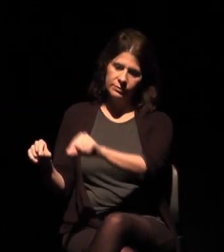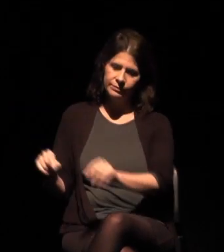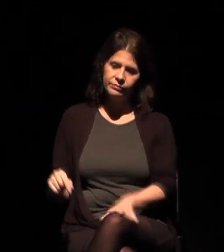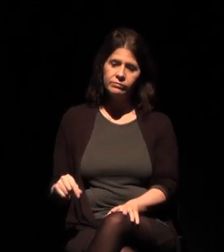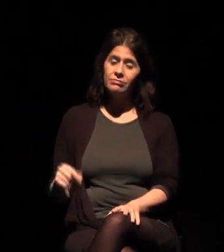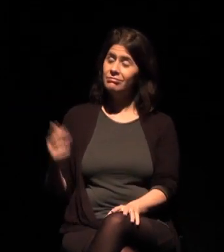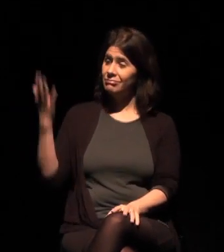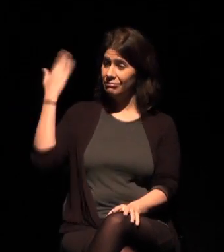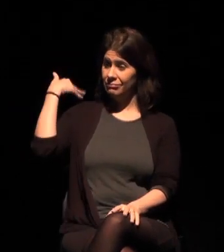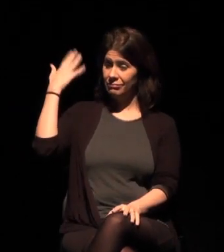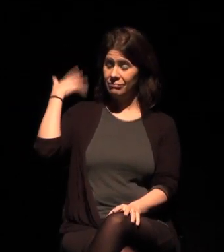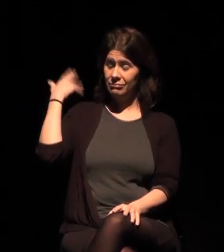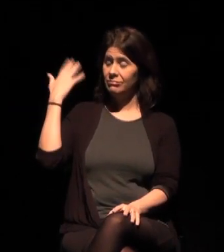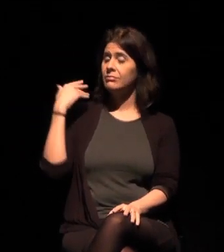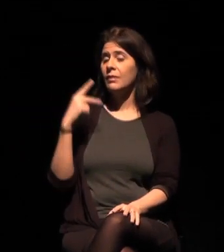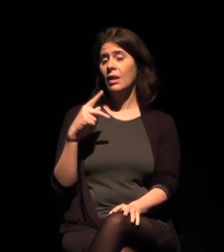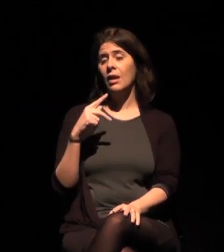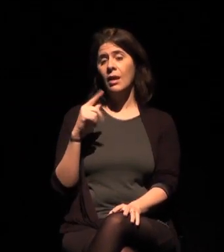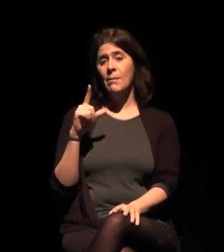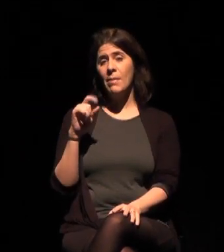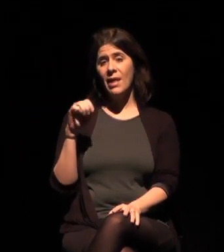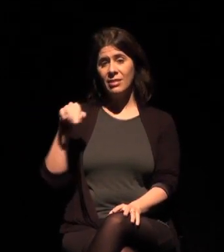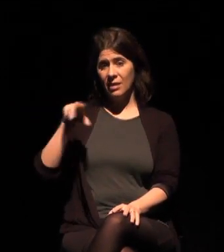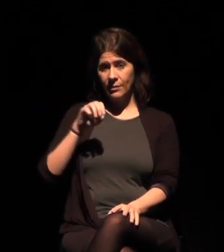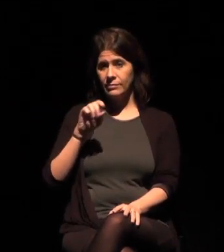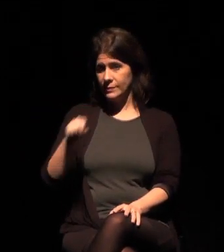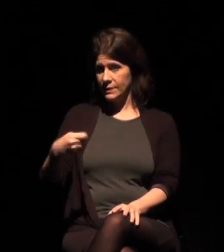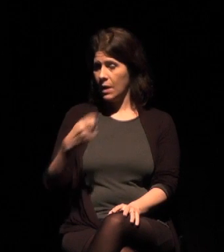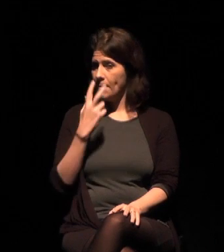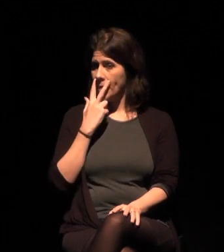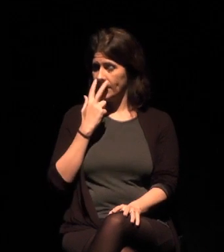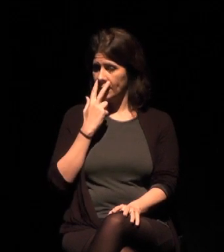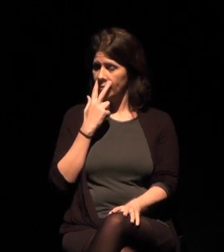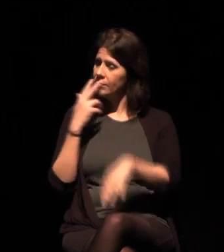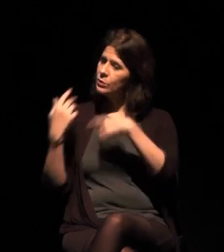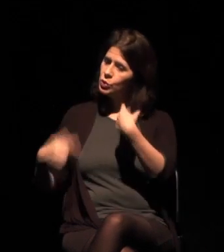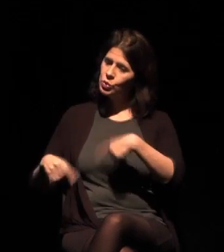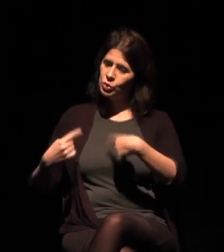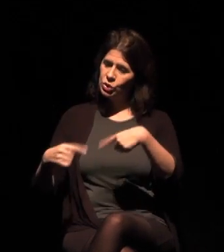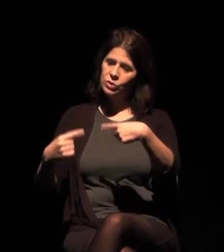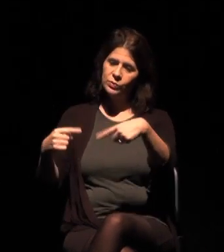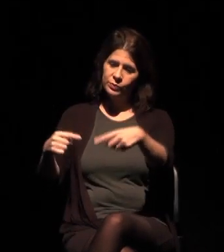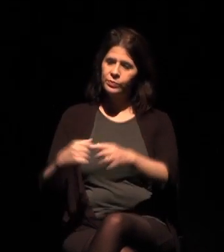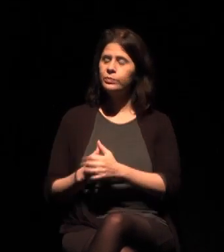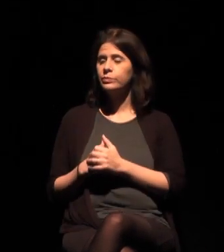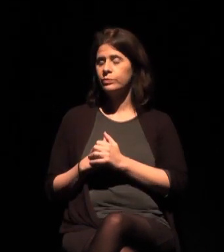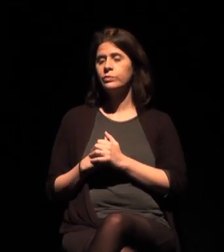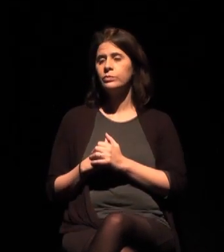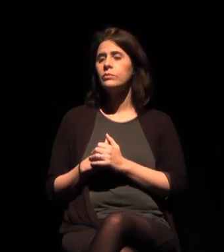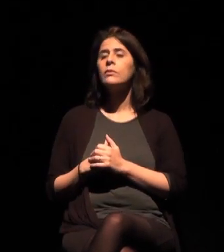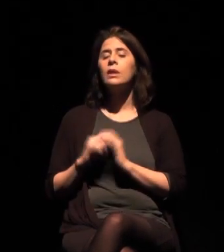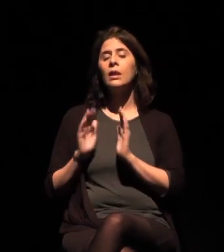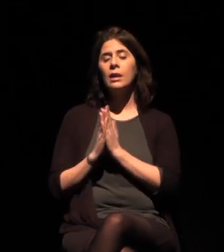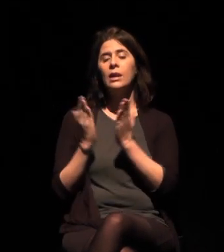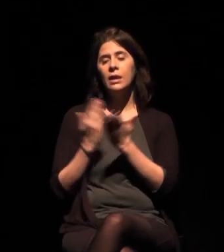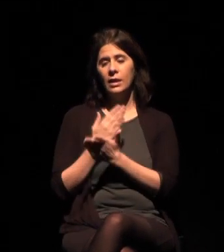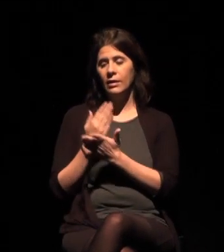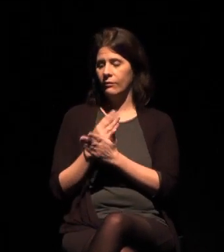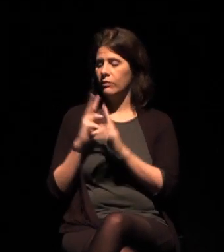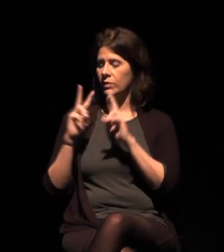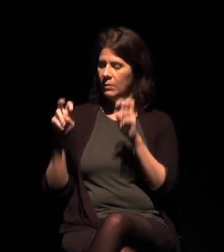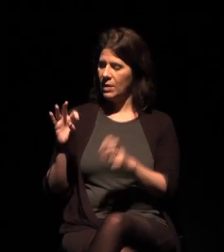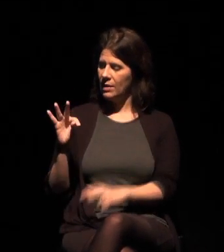plantão 2400 anos atrás começou a discutir conhecimento no tt wozniacki um livro do antigo e